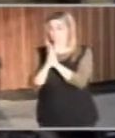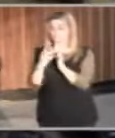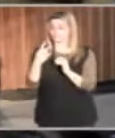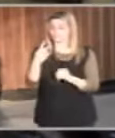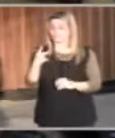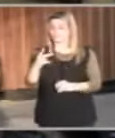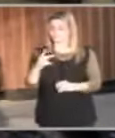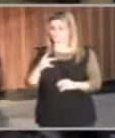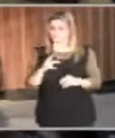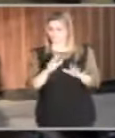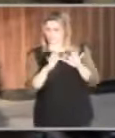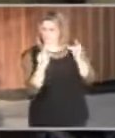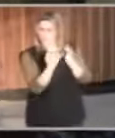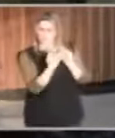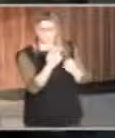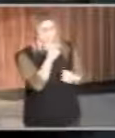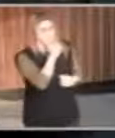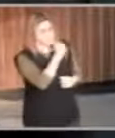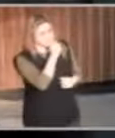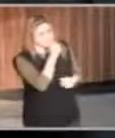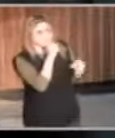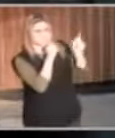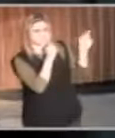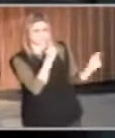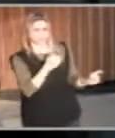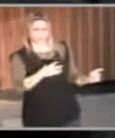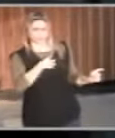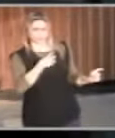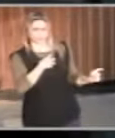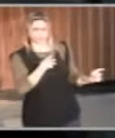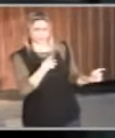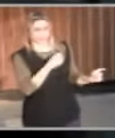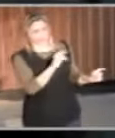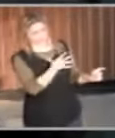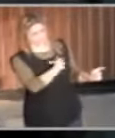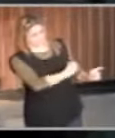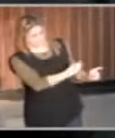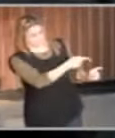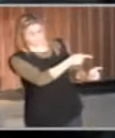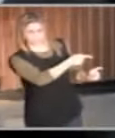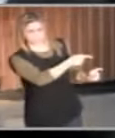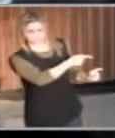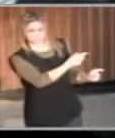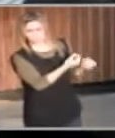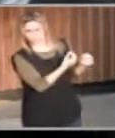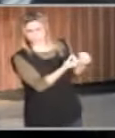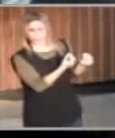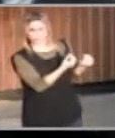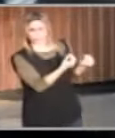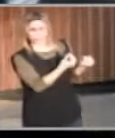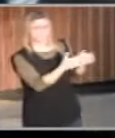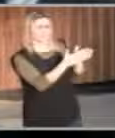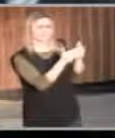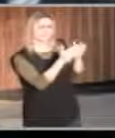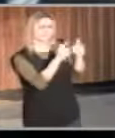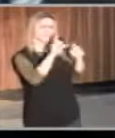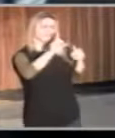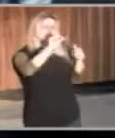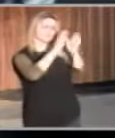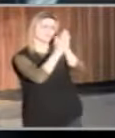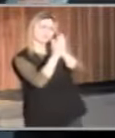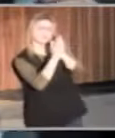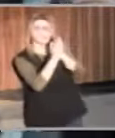queridos da mesma maneira você vai falar o temperamento desse o temperamento daquele mas eu quero te pedir isso isso